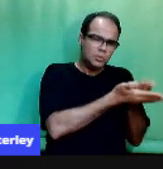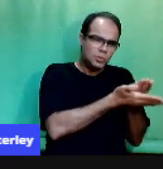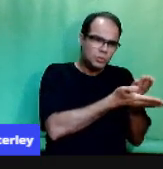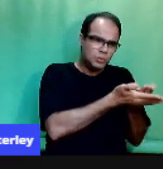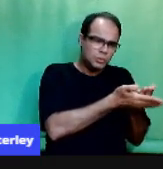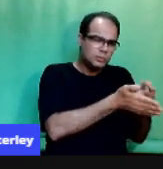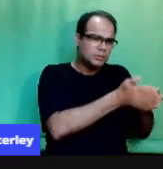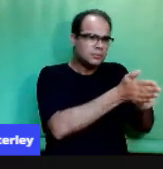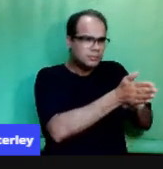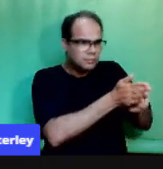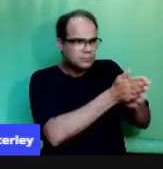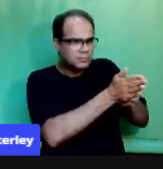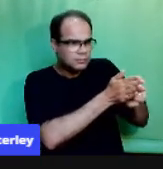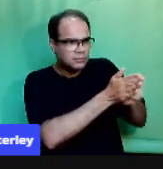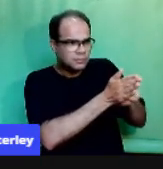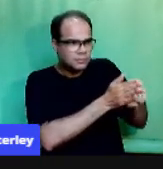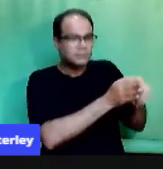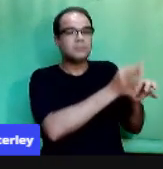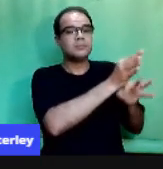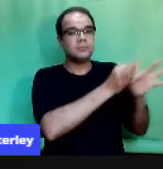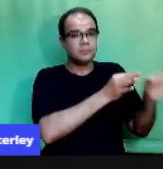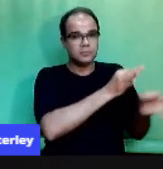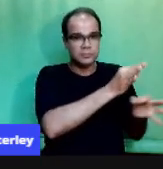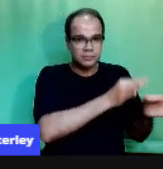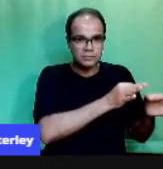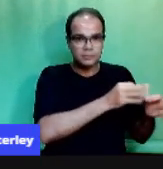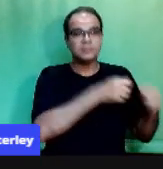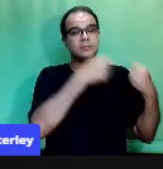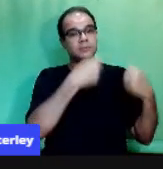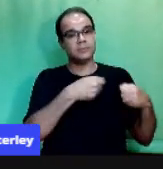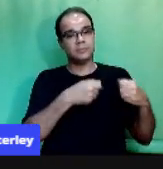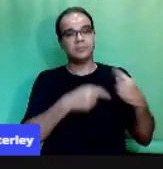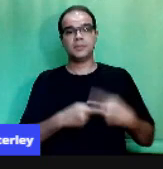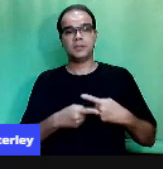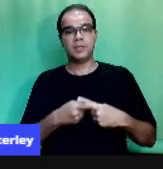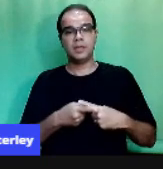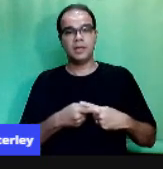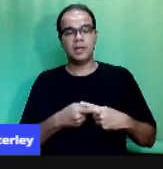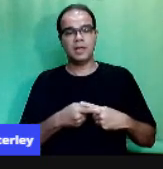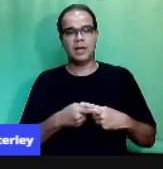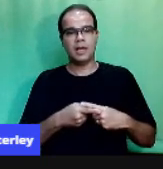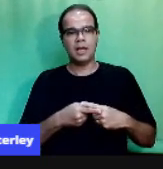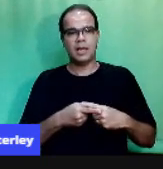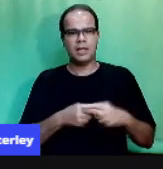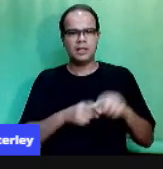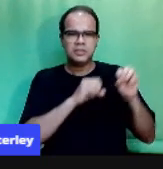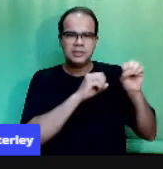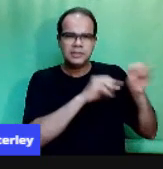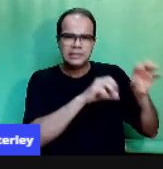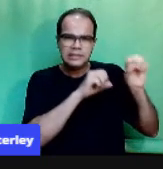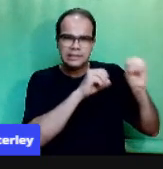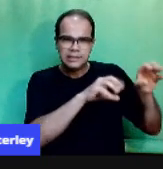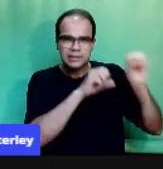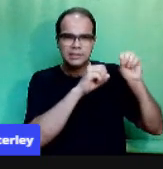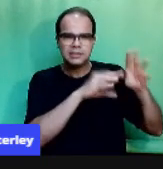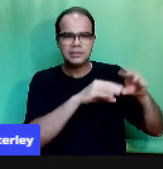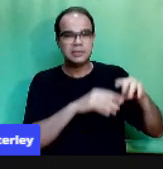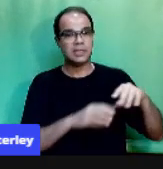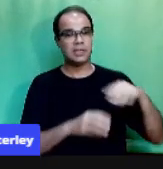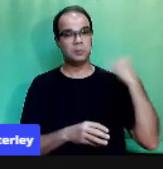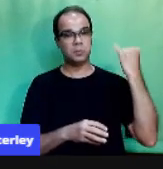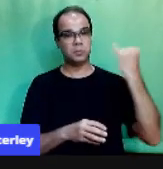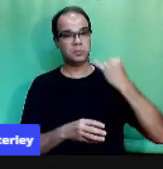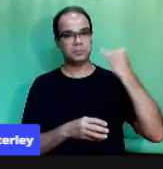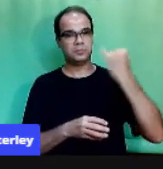tá? Para que a aula ela seja parte de um grande corpo. E agora,